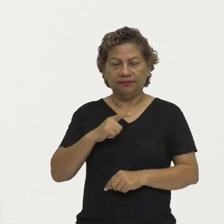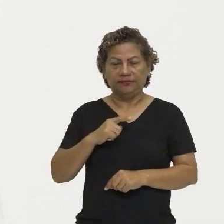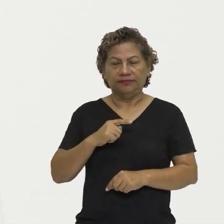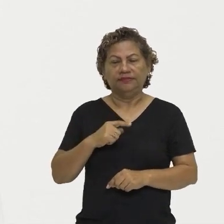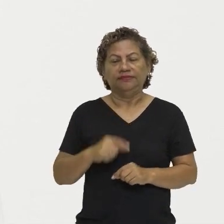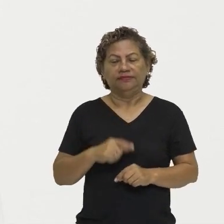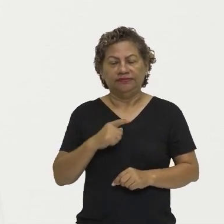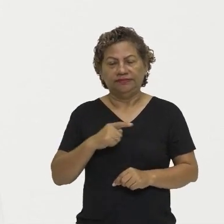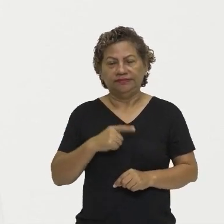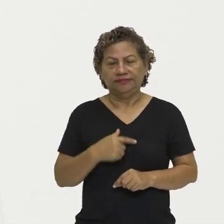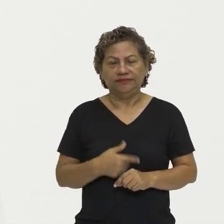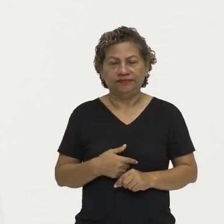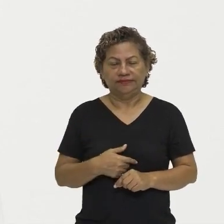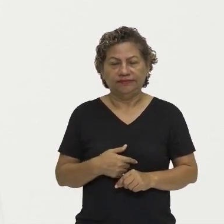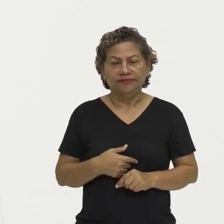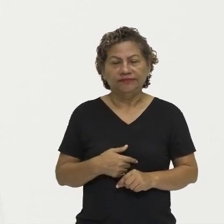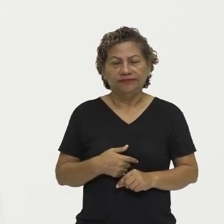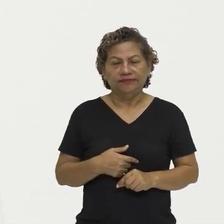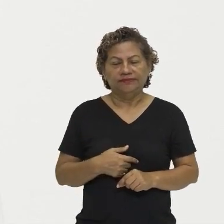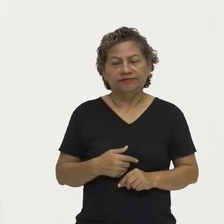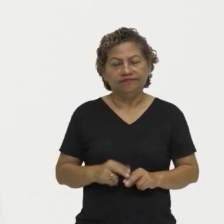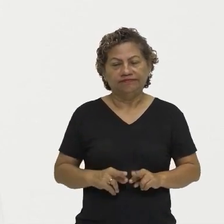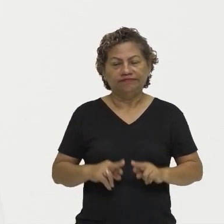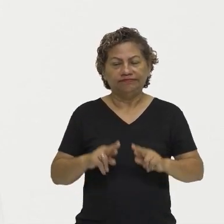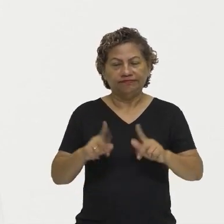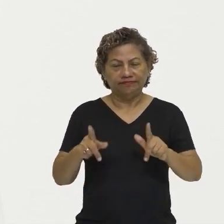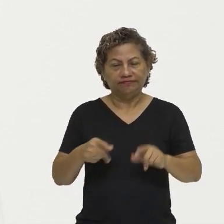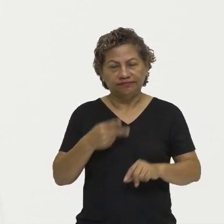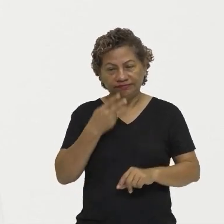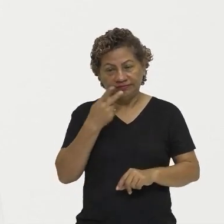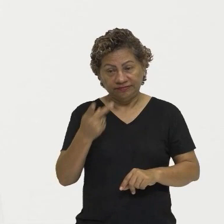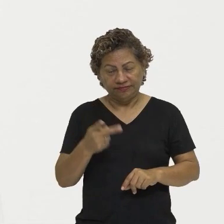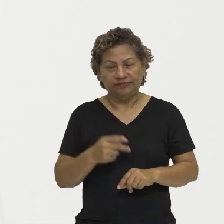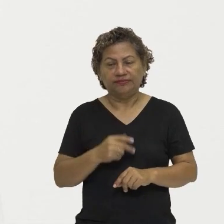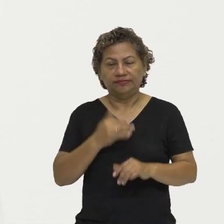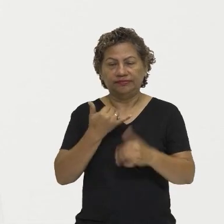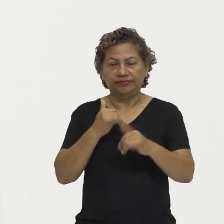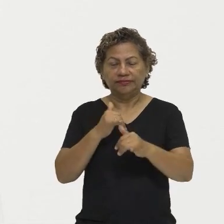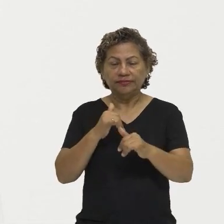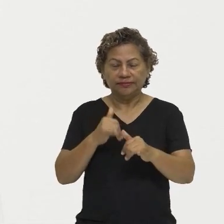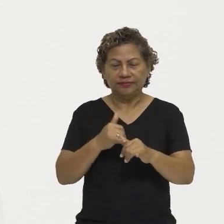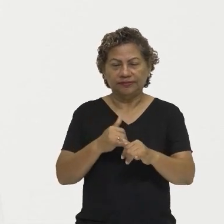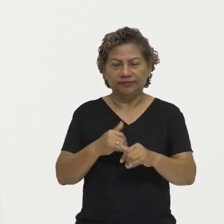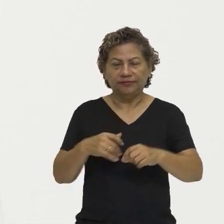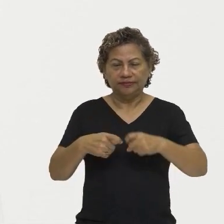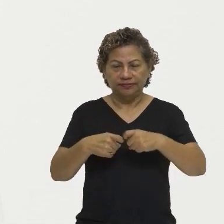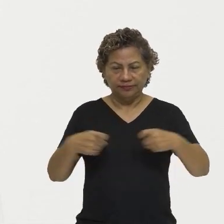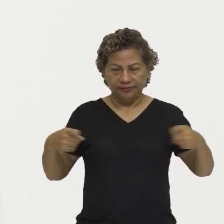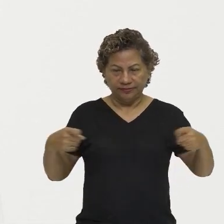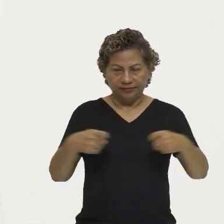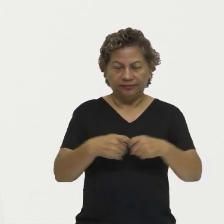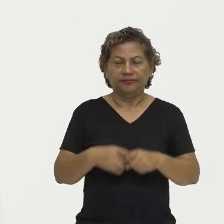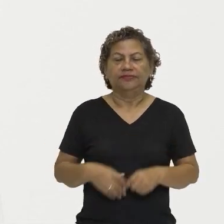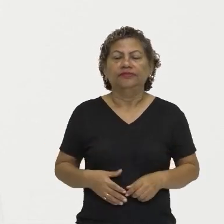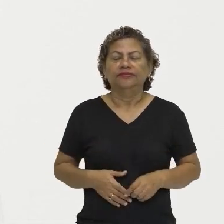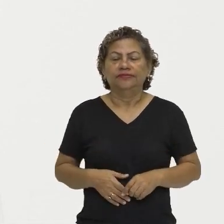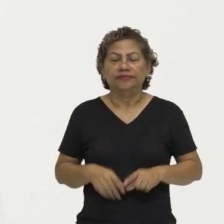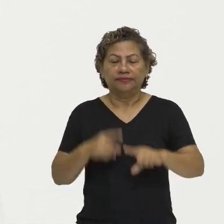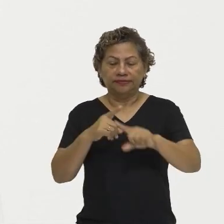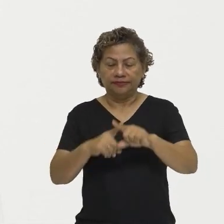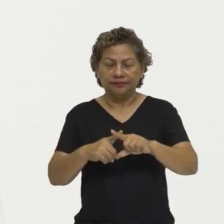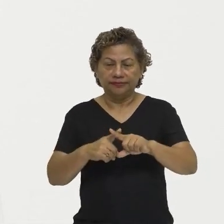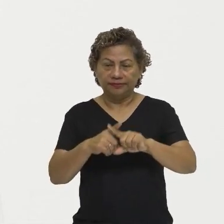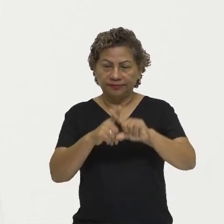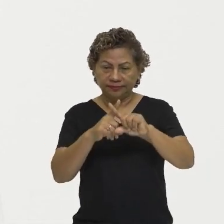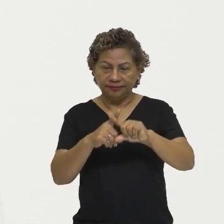a gente chama de constante elástica. E esse x que aparece na equação é quanto eu estico